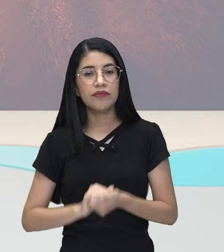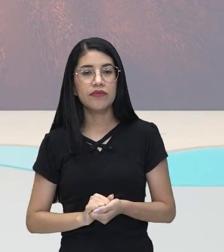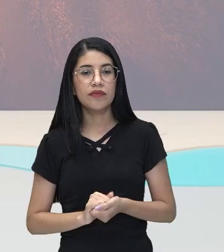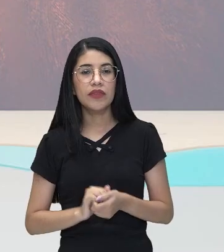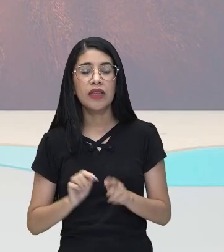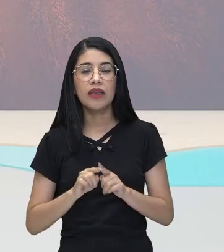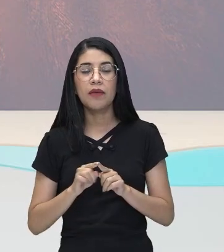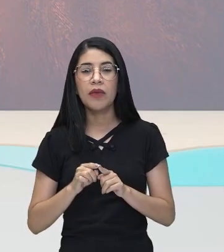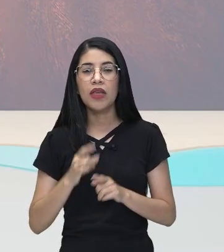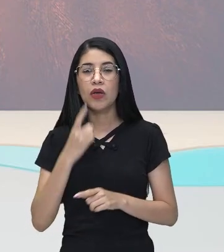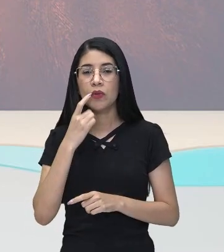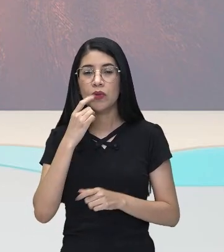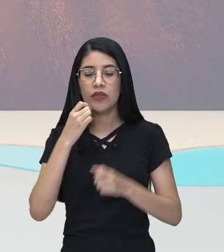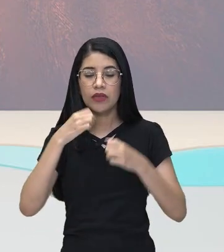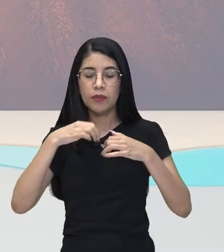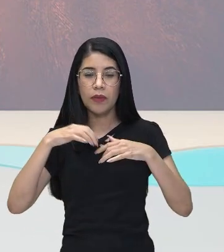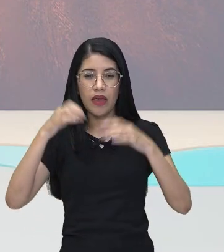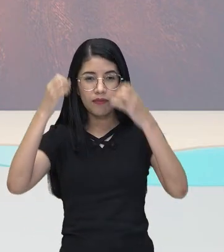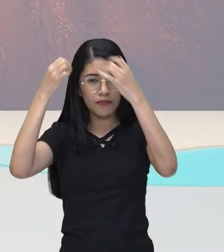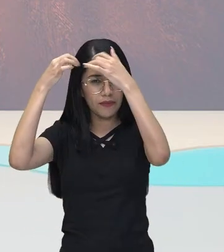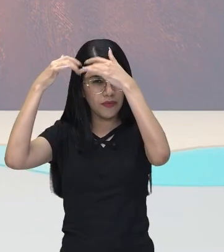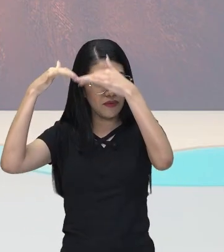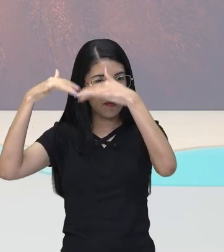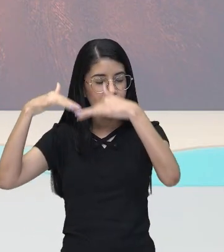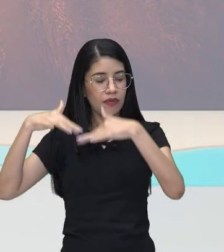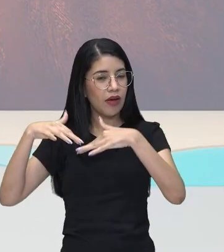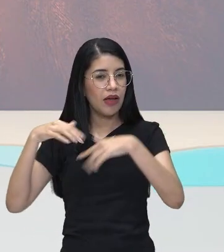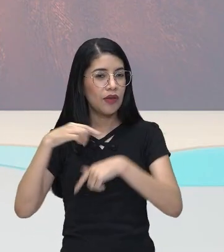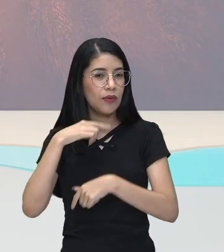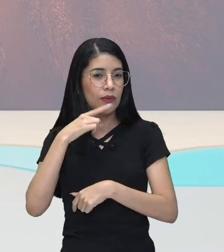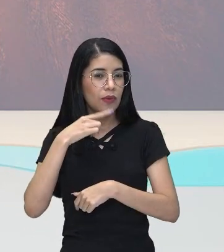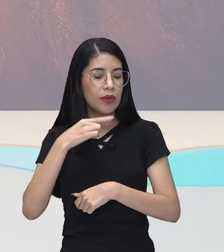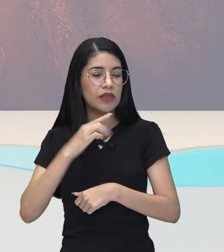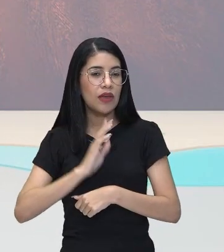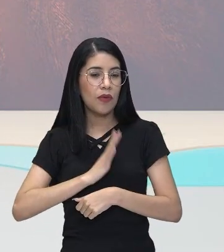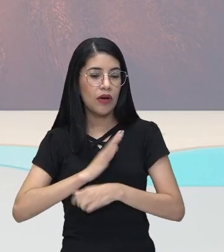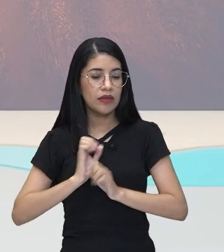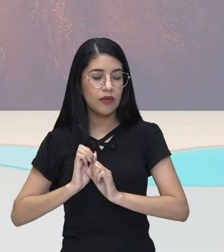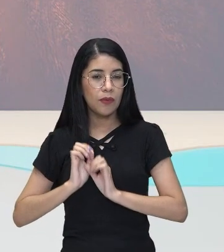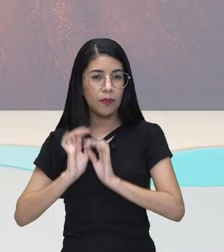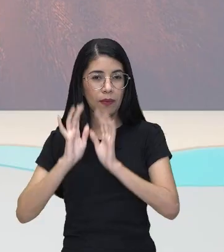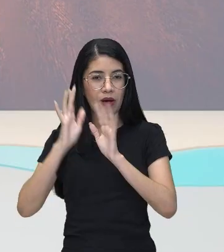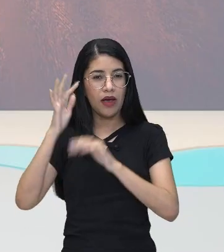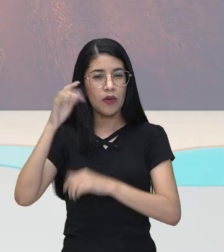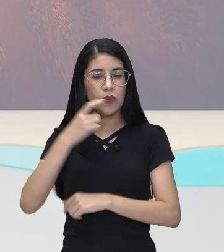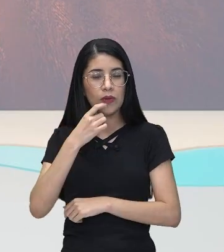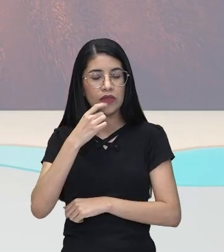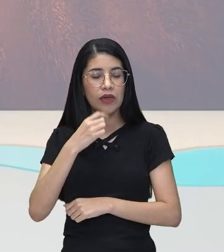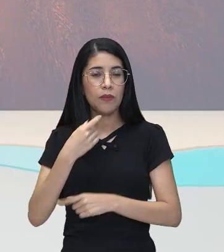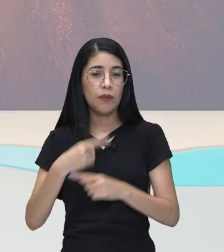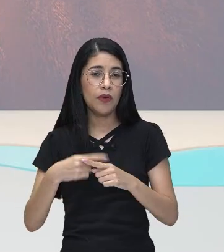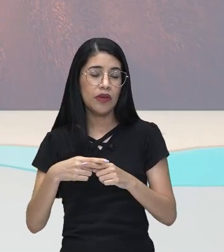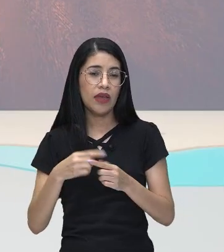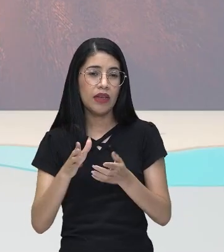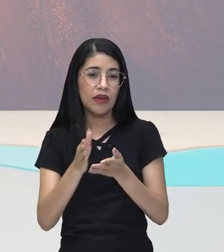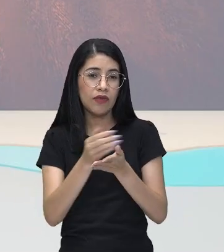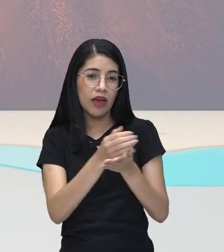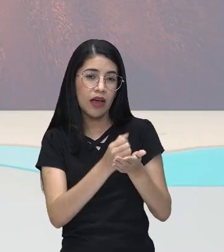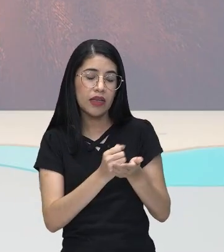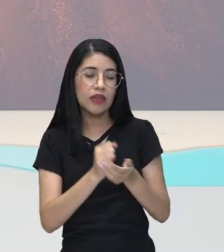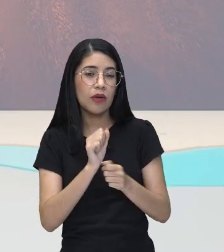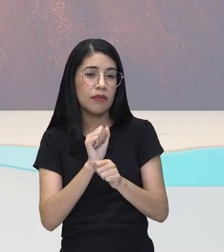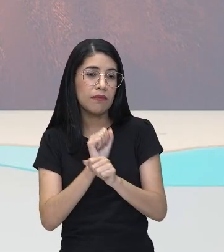fluxo sanguíneo para o cérebro, diminui. Nós vimos naquela imagem lá, né, que as placas ficam entupindo a passagem,